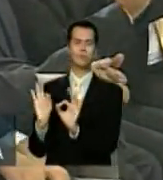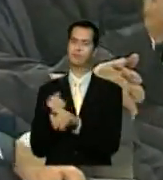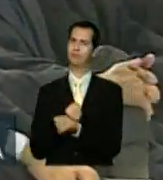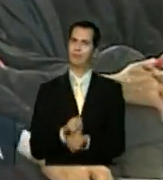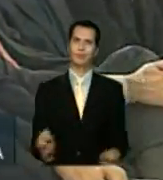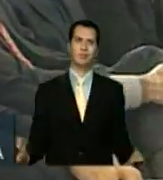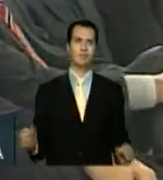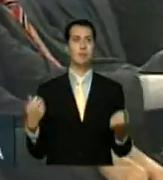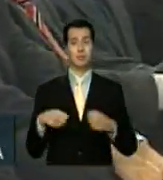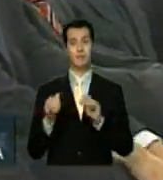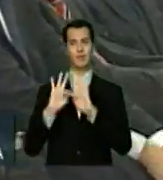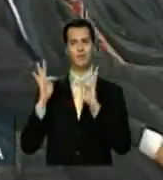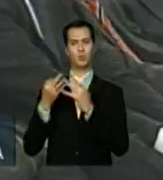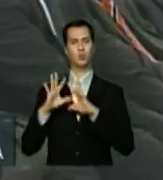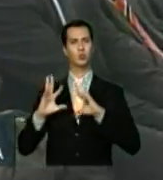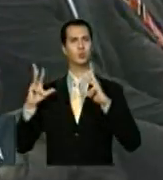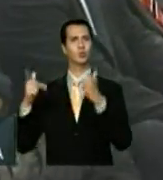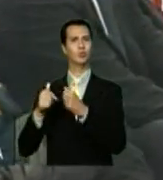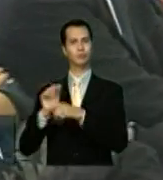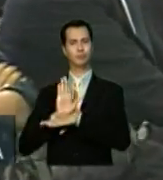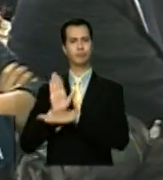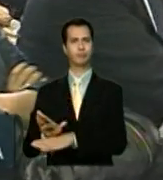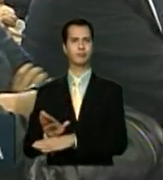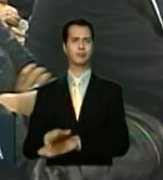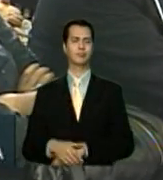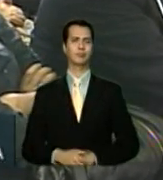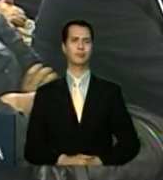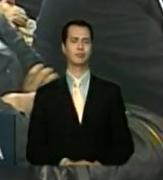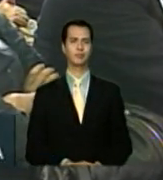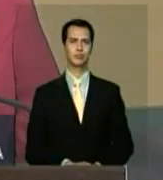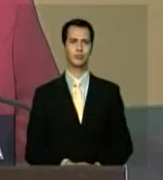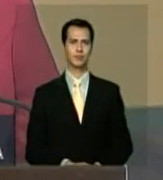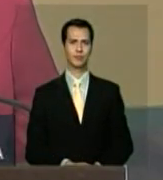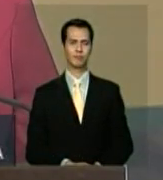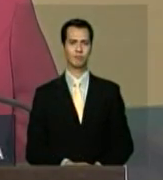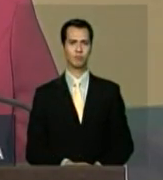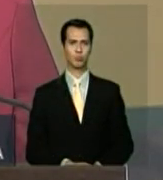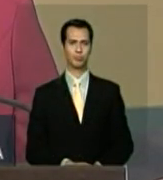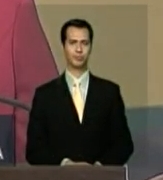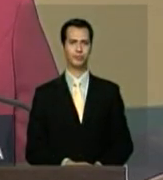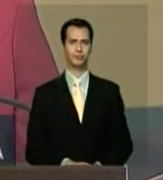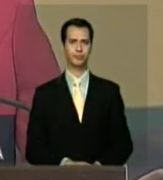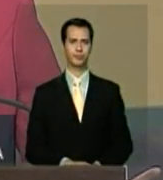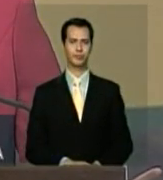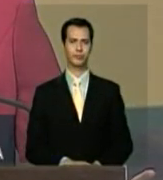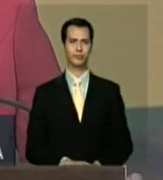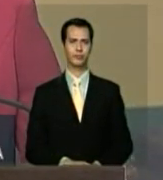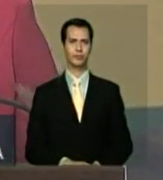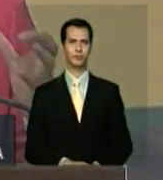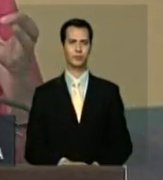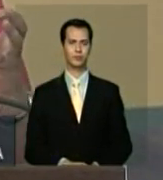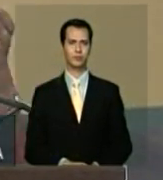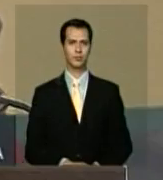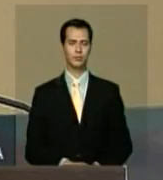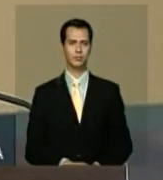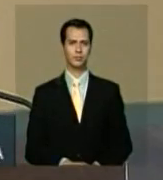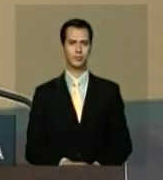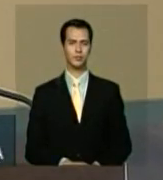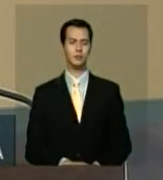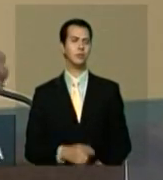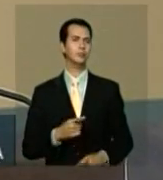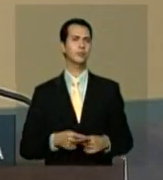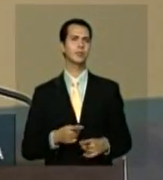impossível e isso por uma razão simples a família é a